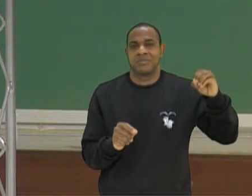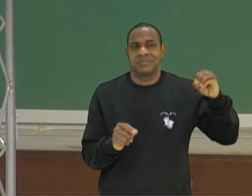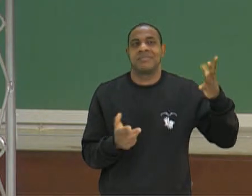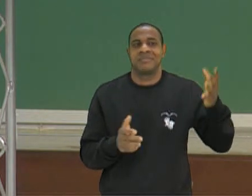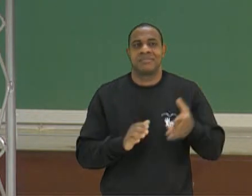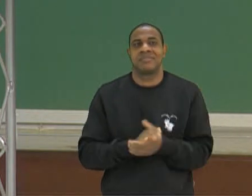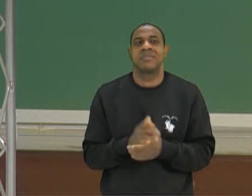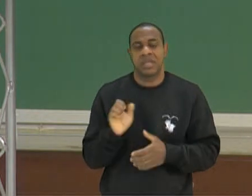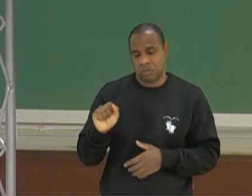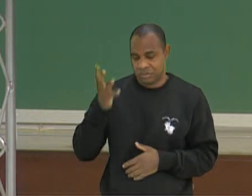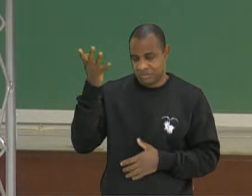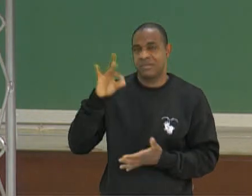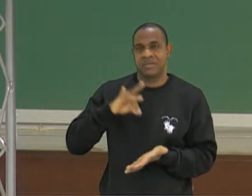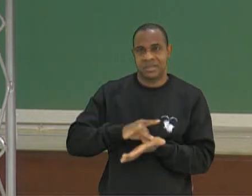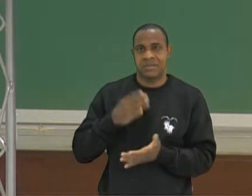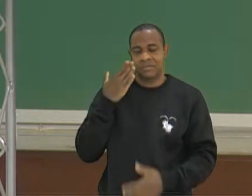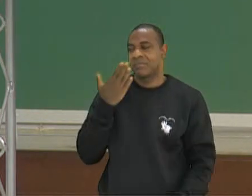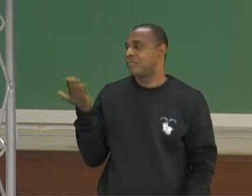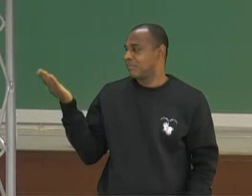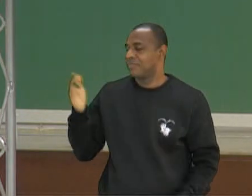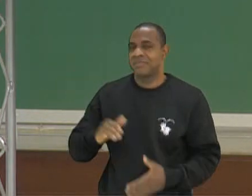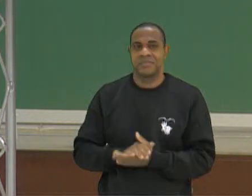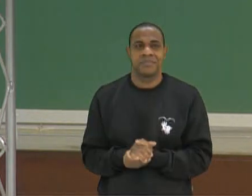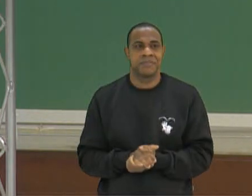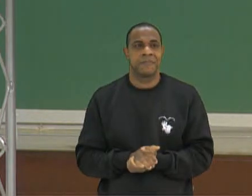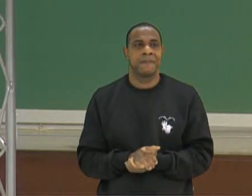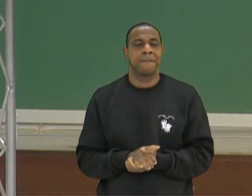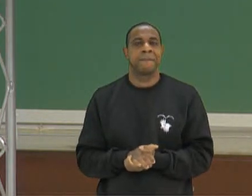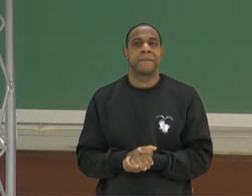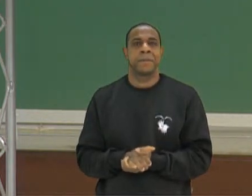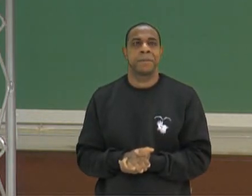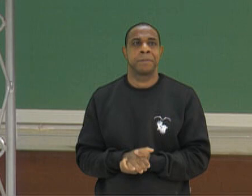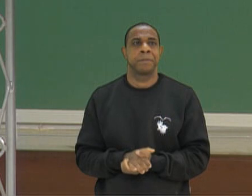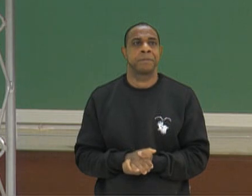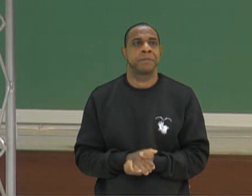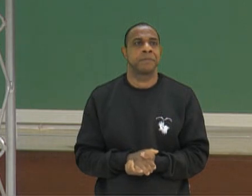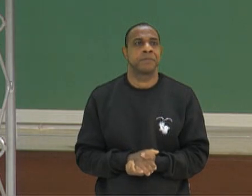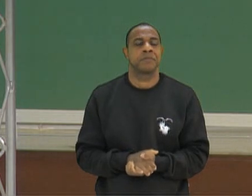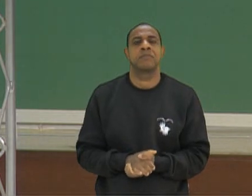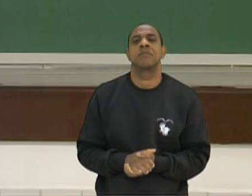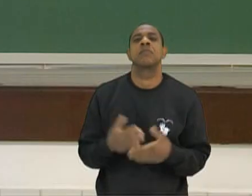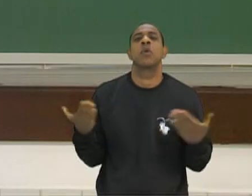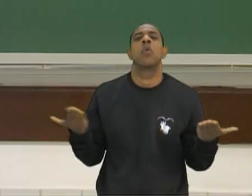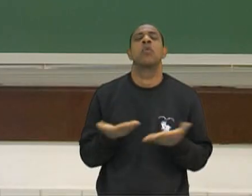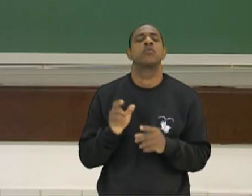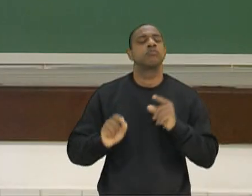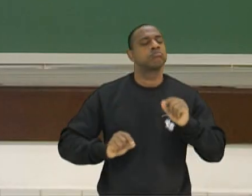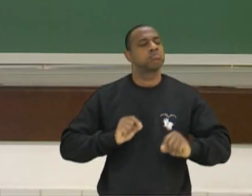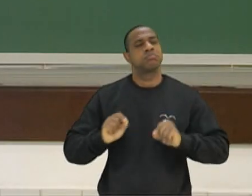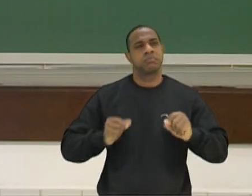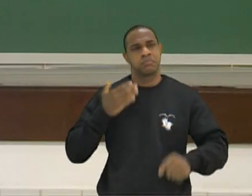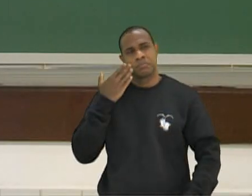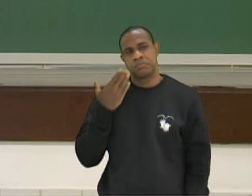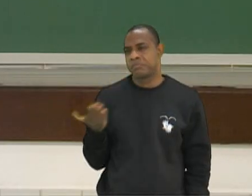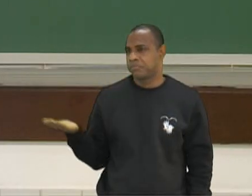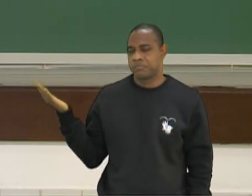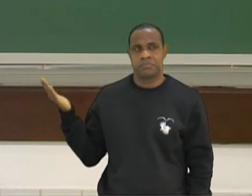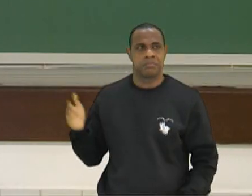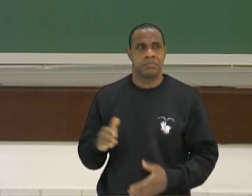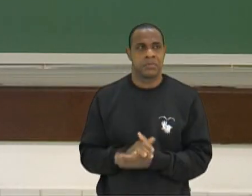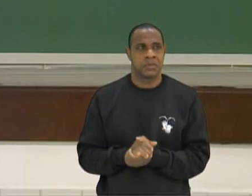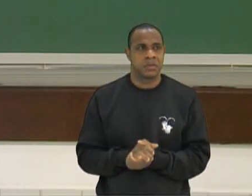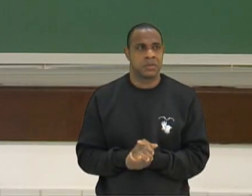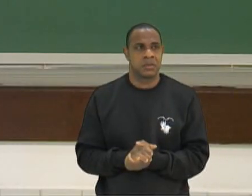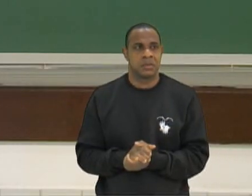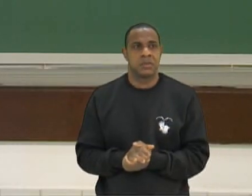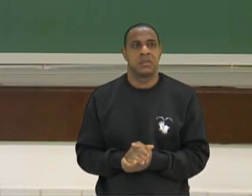Isso ocorria mesmo, principalmente em dias de forte chuva você conseguia identificar isso, ok? Então, o que vimos hoje é retomar um pouquinho do contexto do